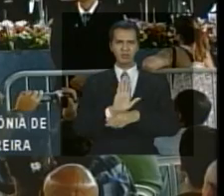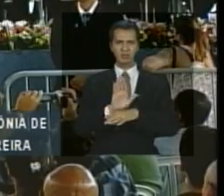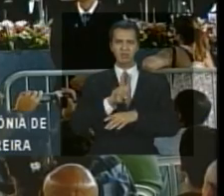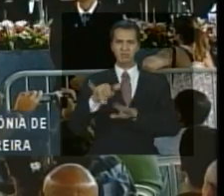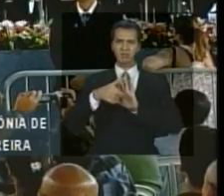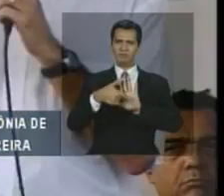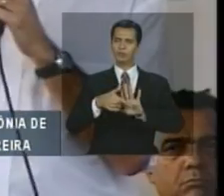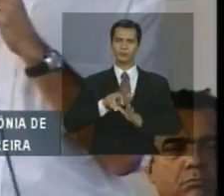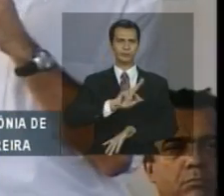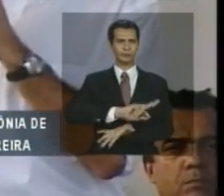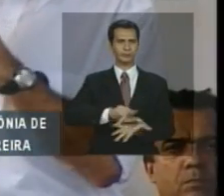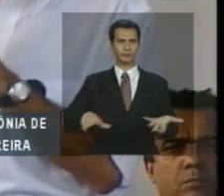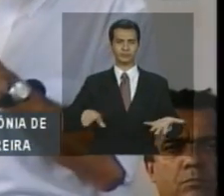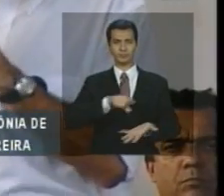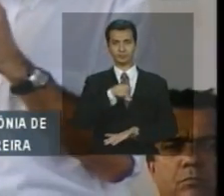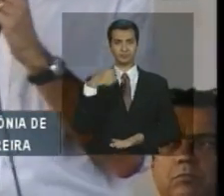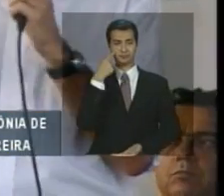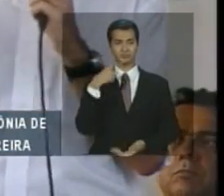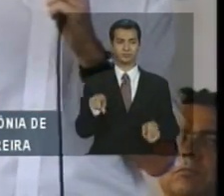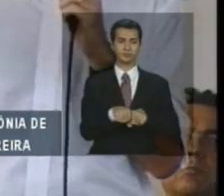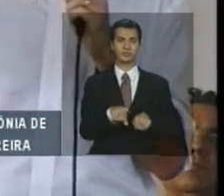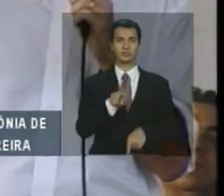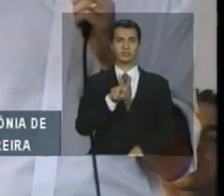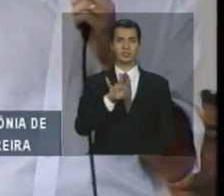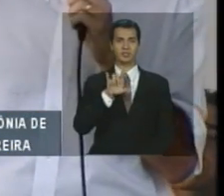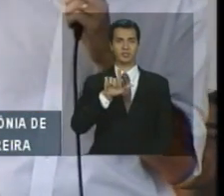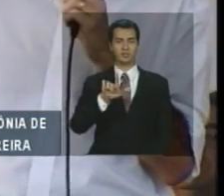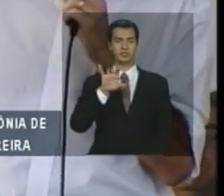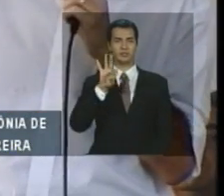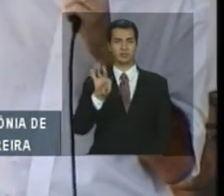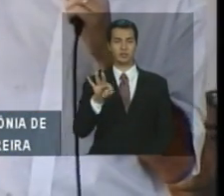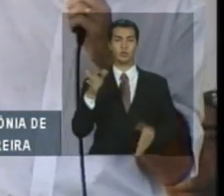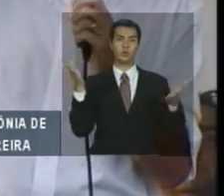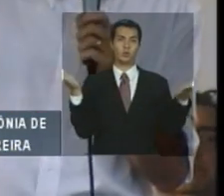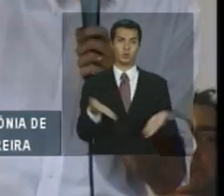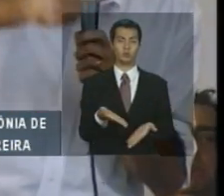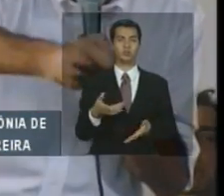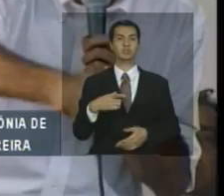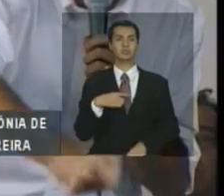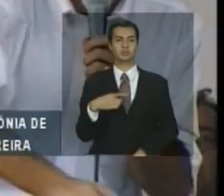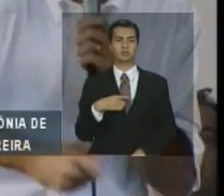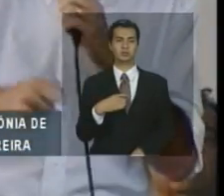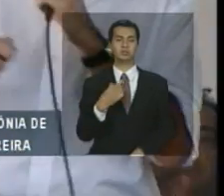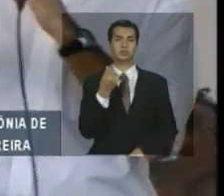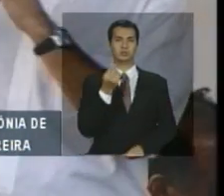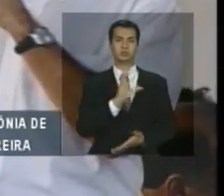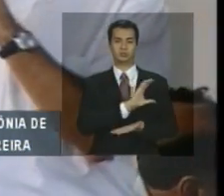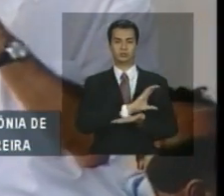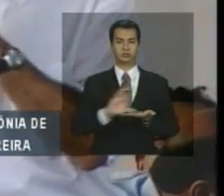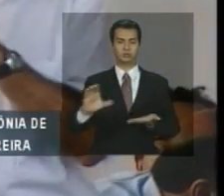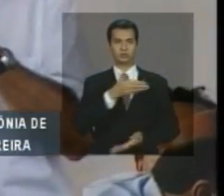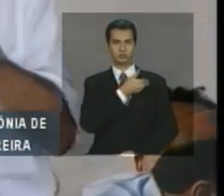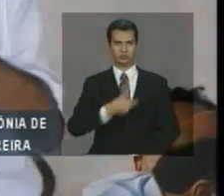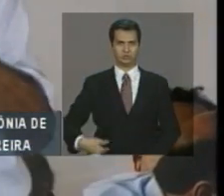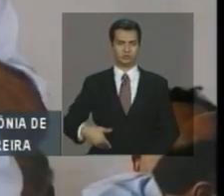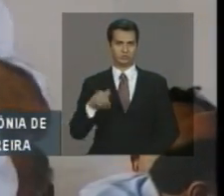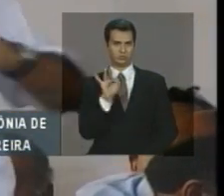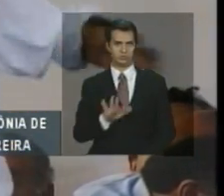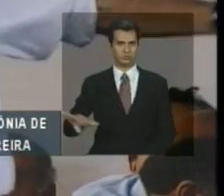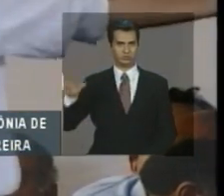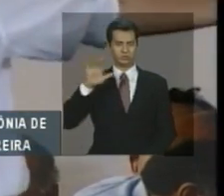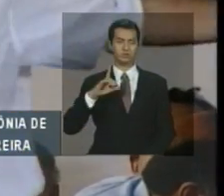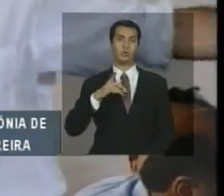aqui, com o VLT também, que a gente está recebendo hoje uma parte de Orçamento Geral da União, uma parte de